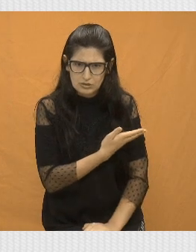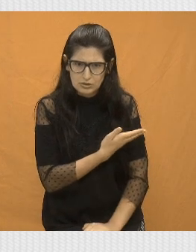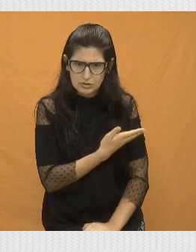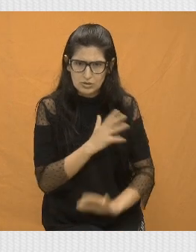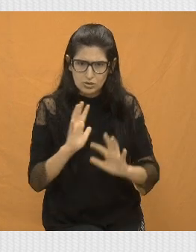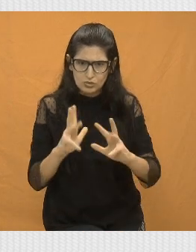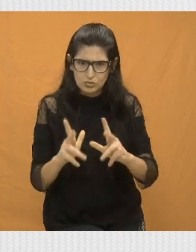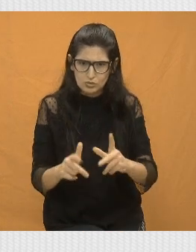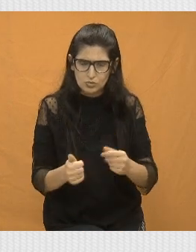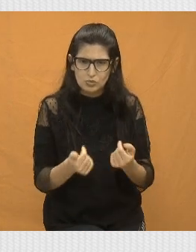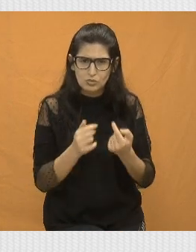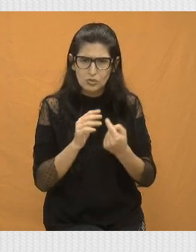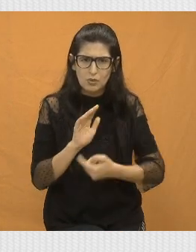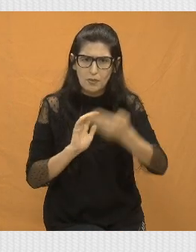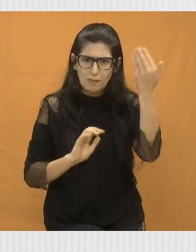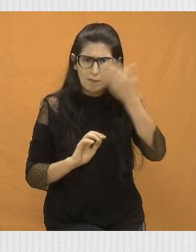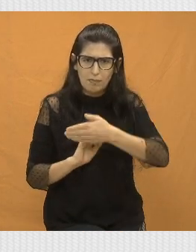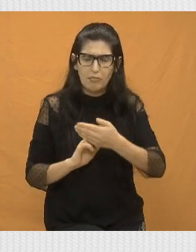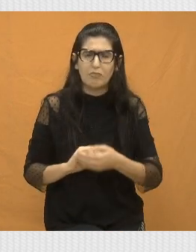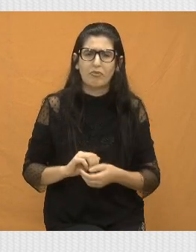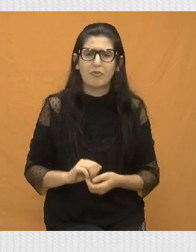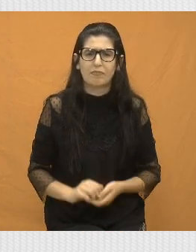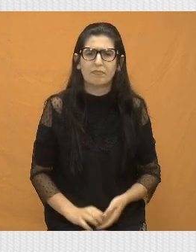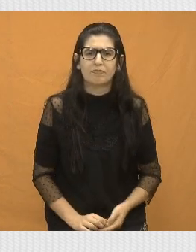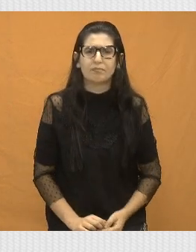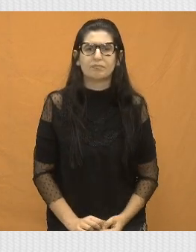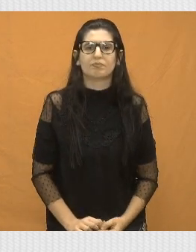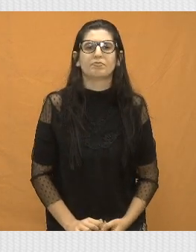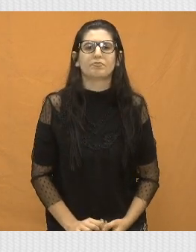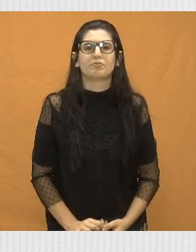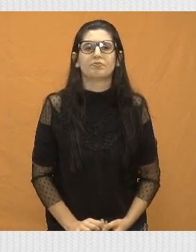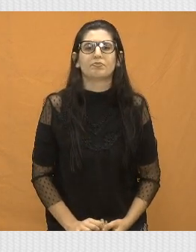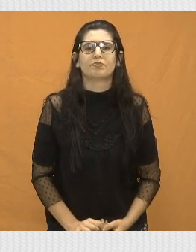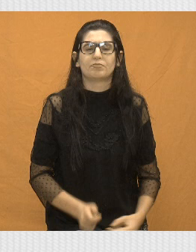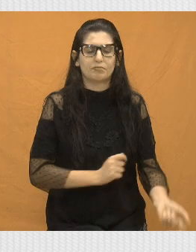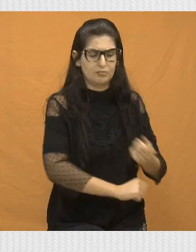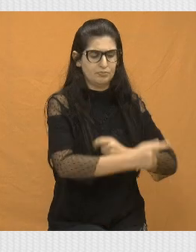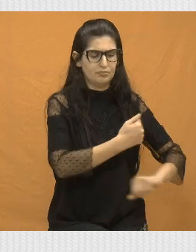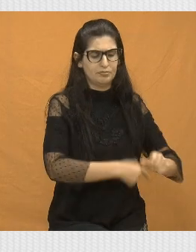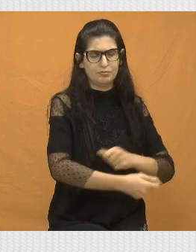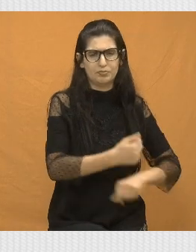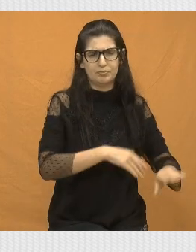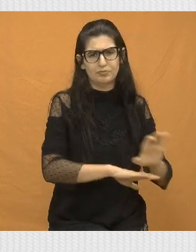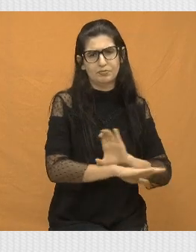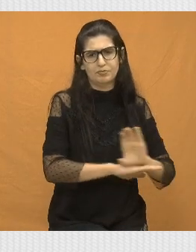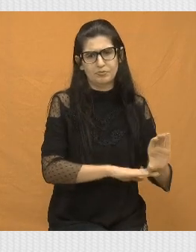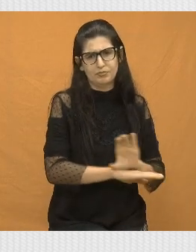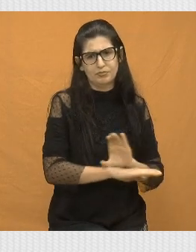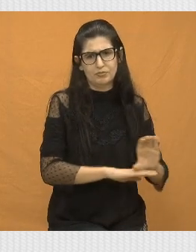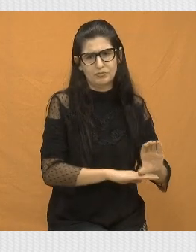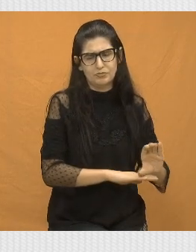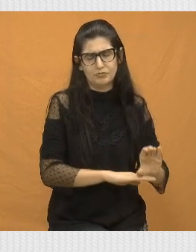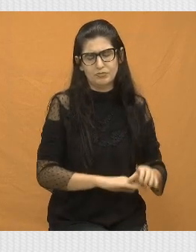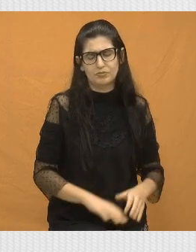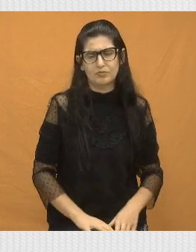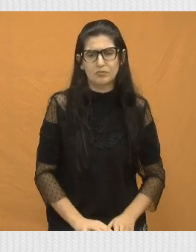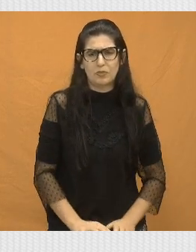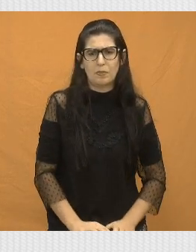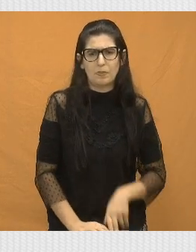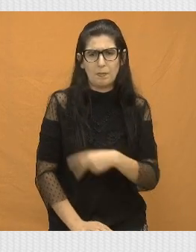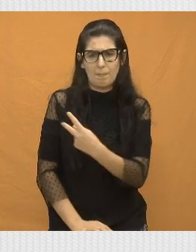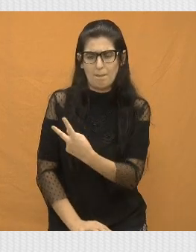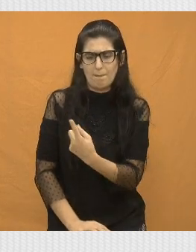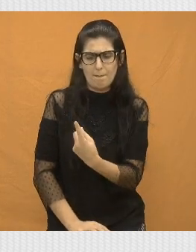As receitas de impostos e transferências que são pertinentes ao cálculo dessas aplicações foram na ordem de